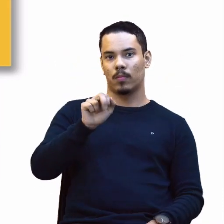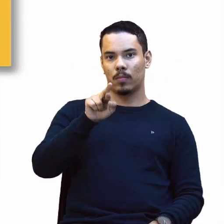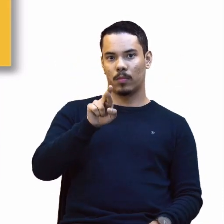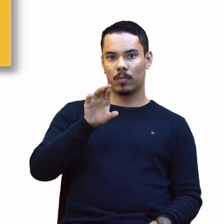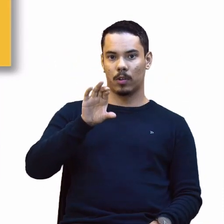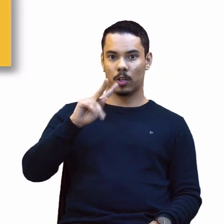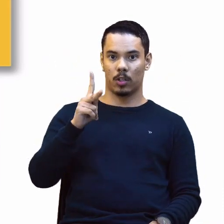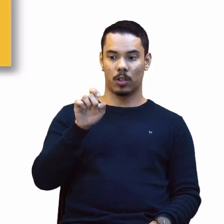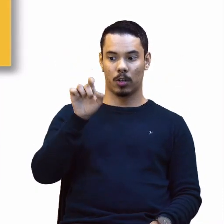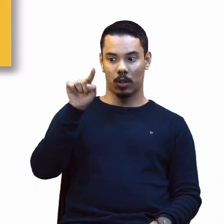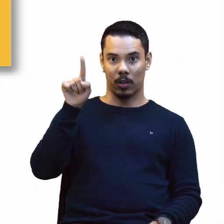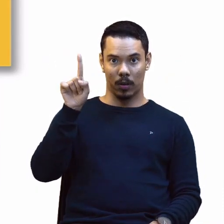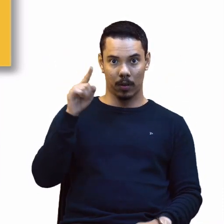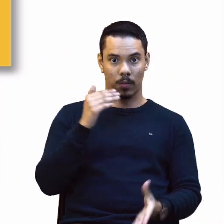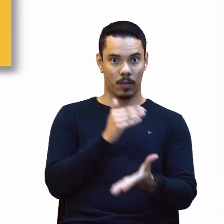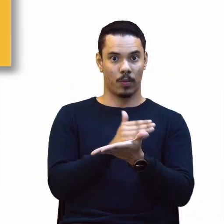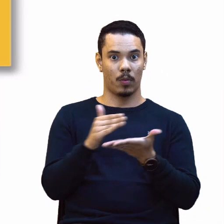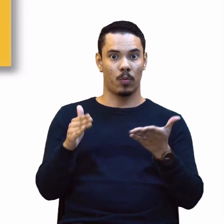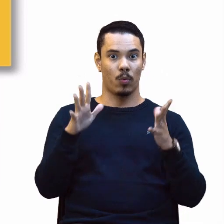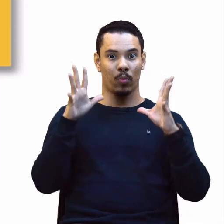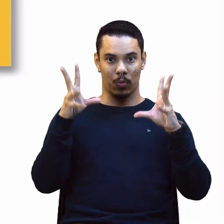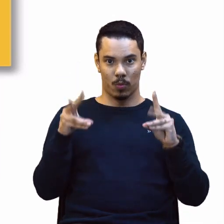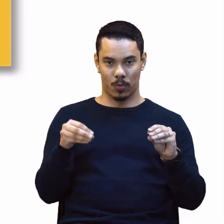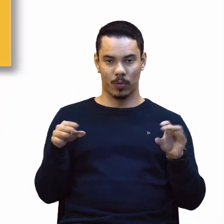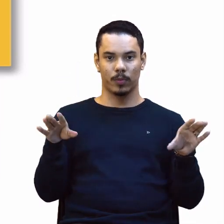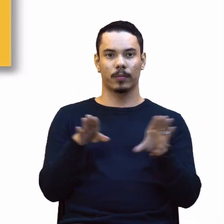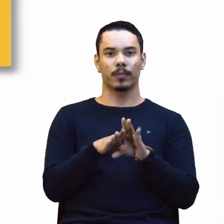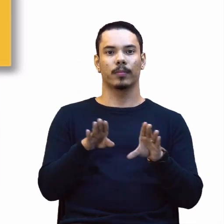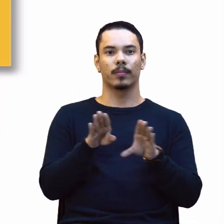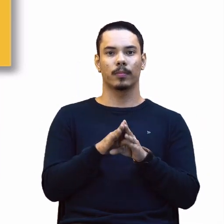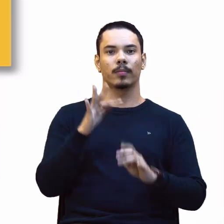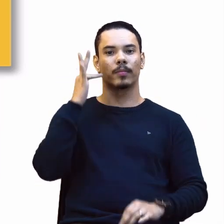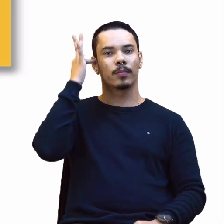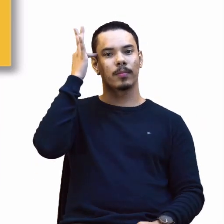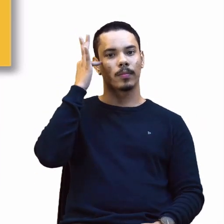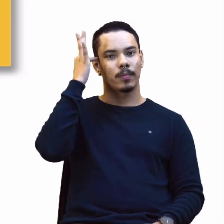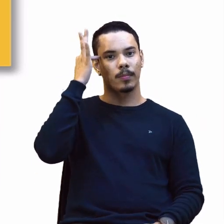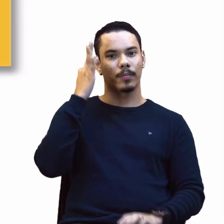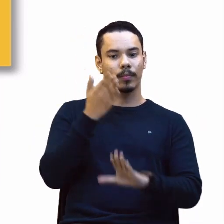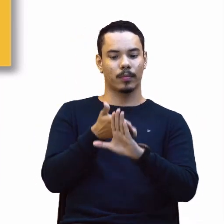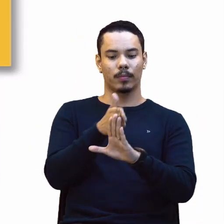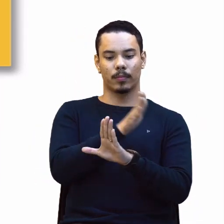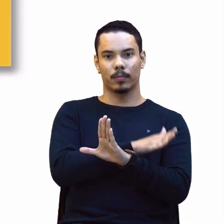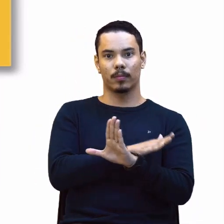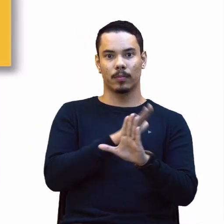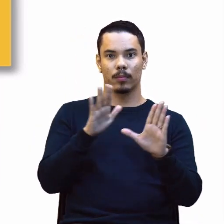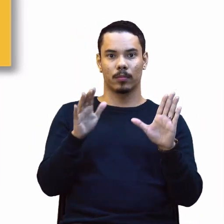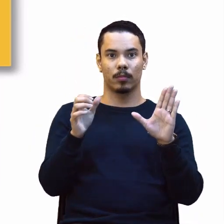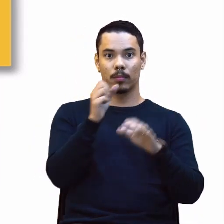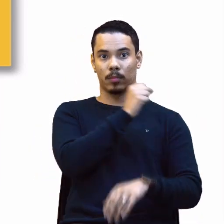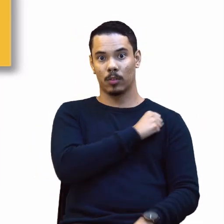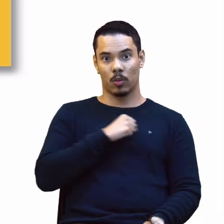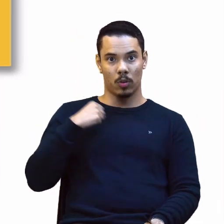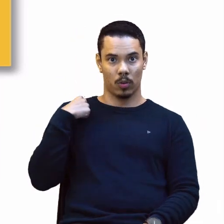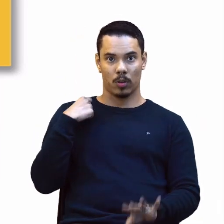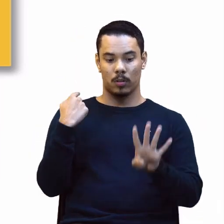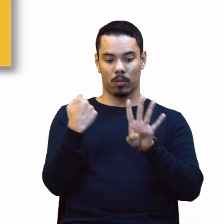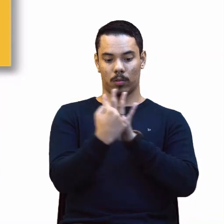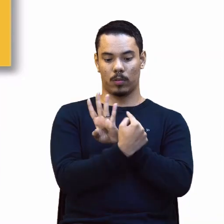origem a tudo. Também vamos ver os filósofos pré-socráticos. São 4 aulas, tá? Para